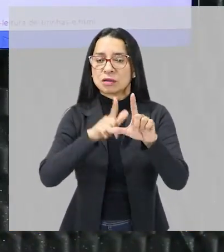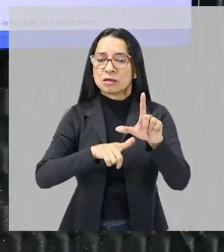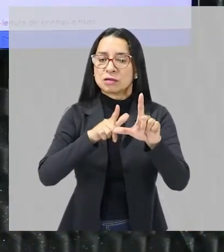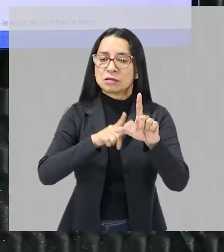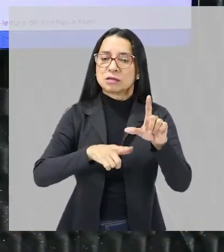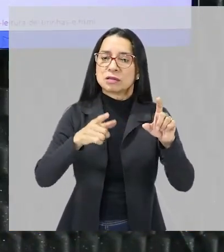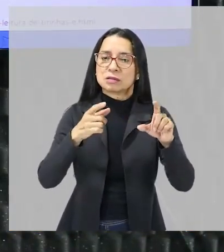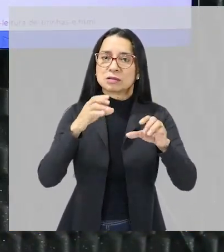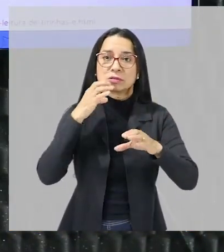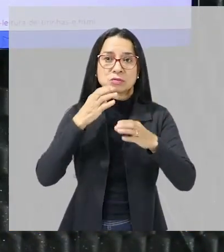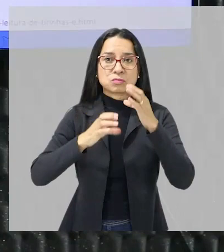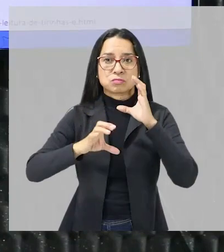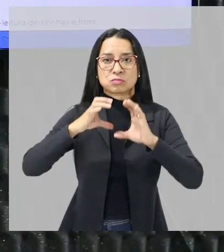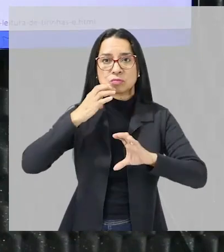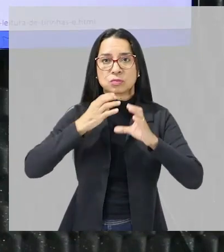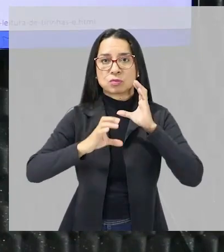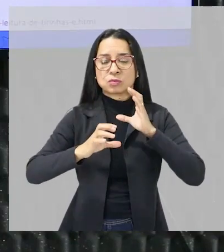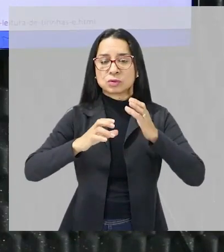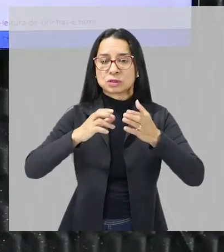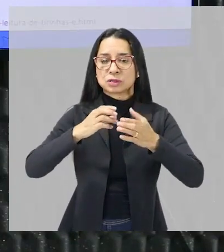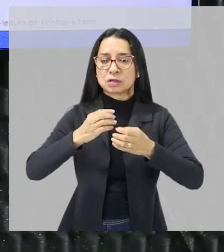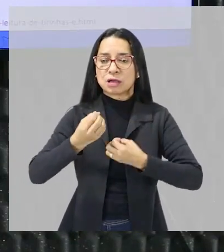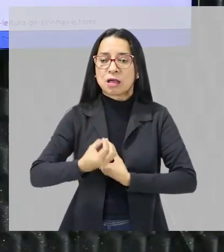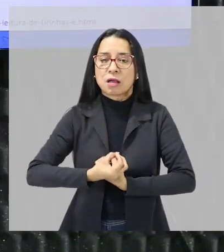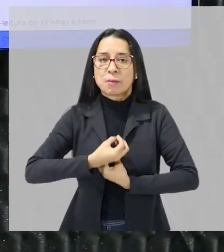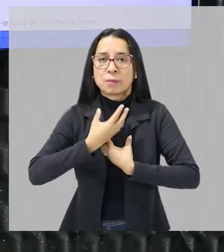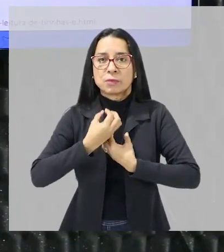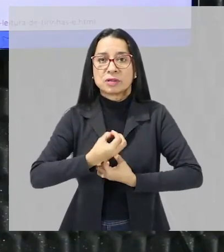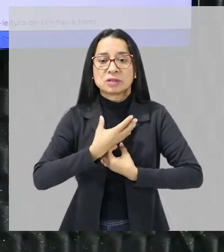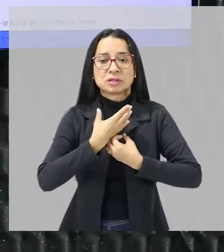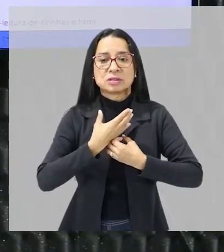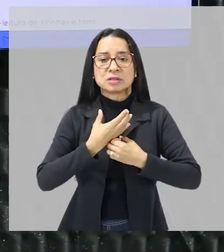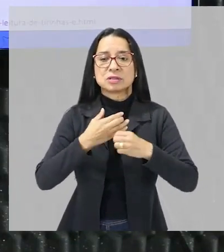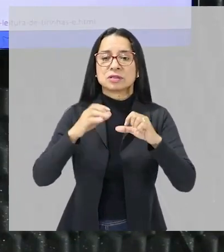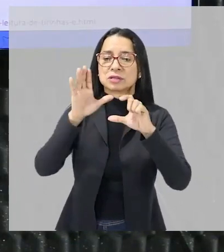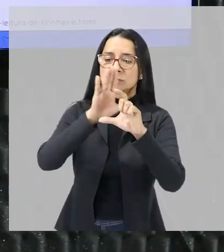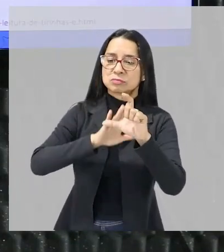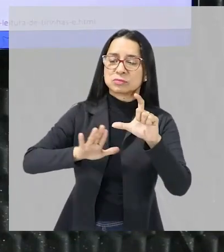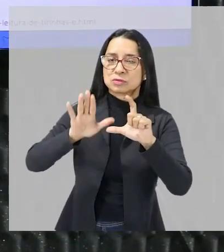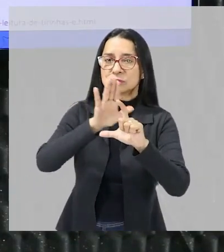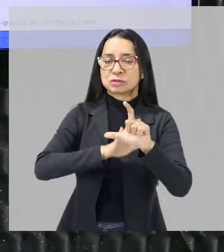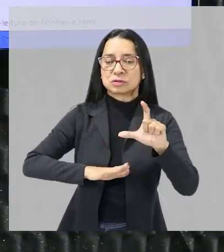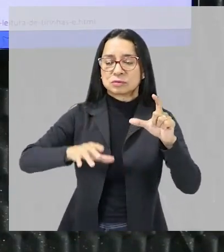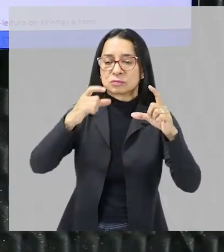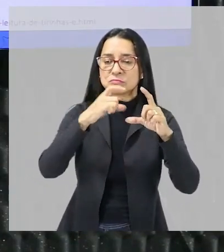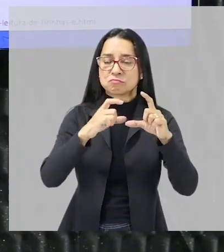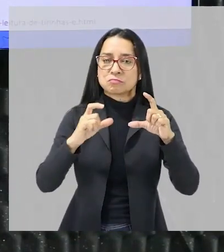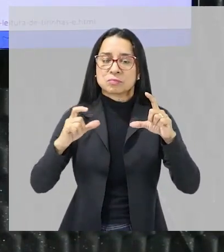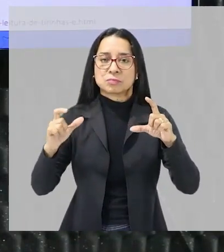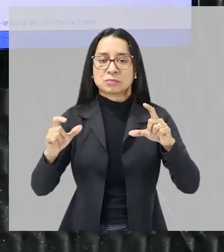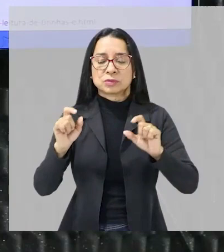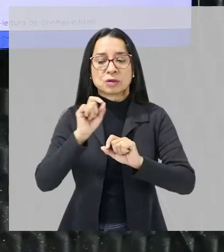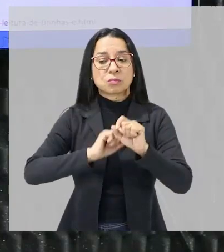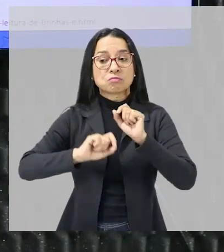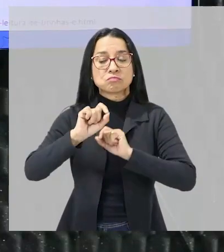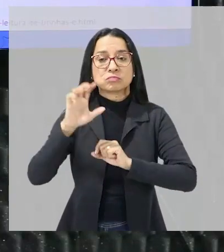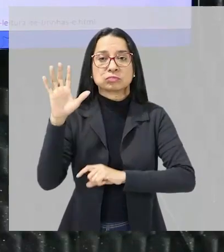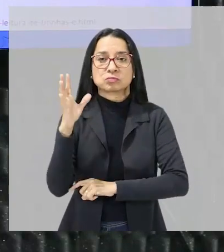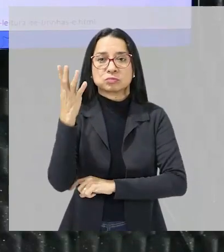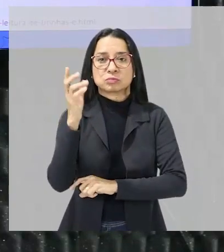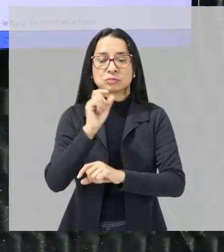música, poesia, charge, tirinhas. Quando isso acontecer, atenção porque eu vou te falar